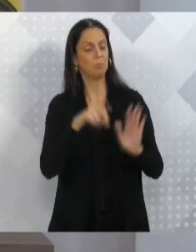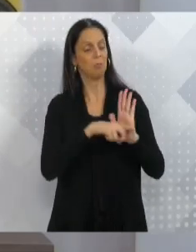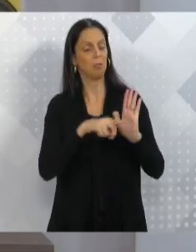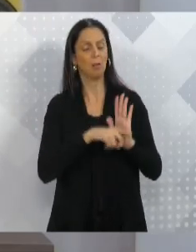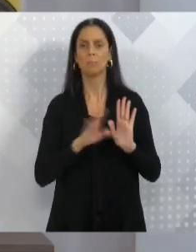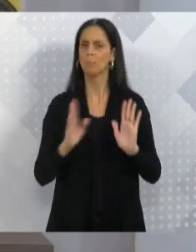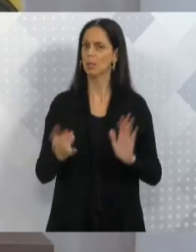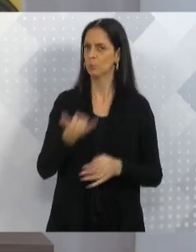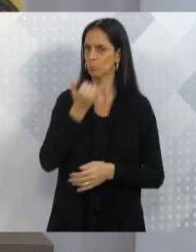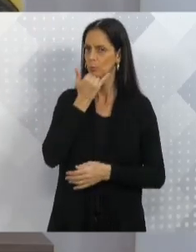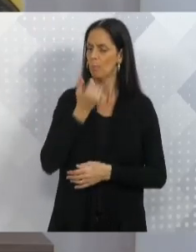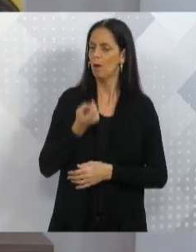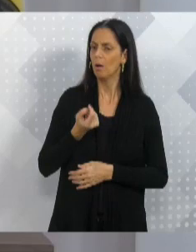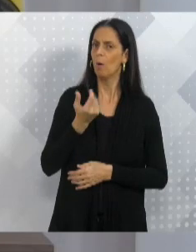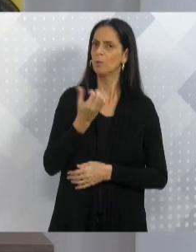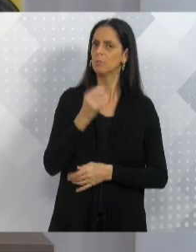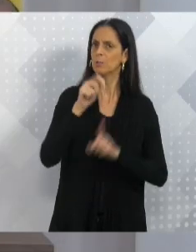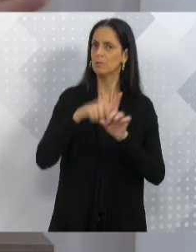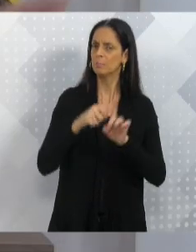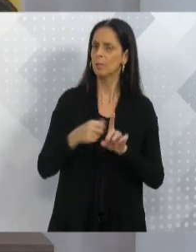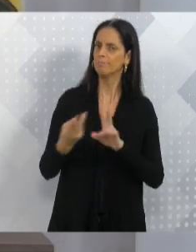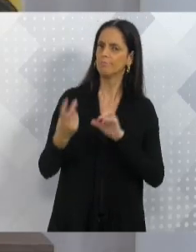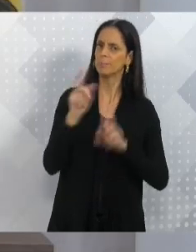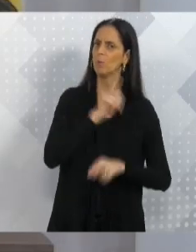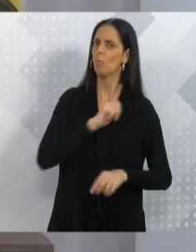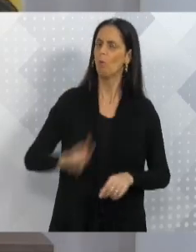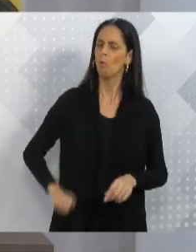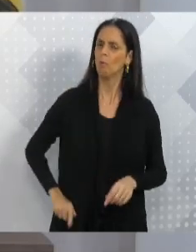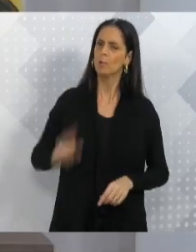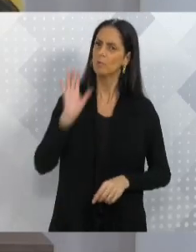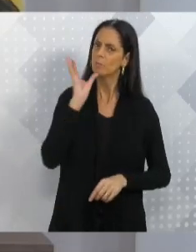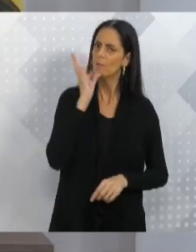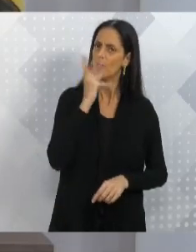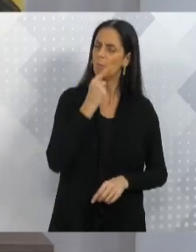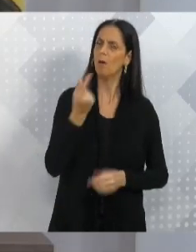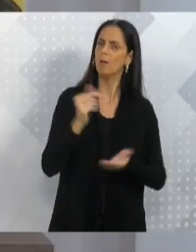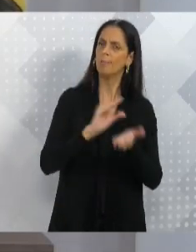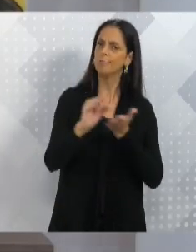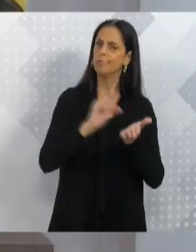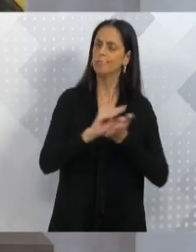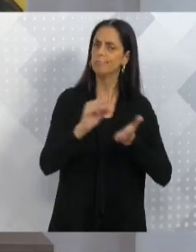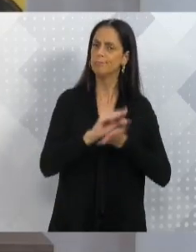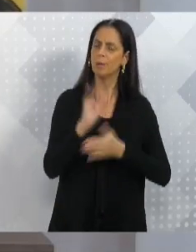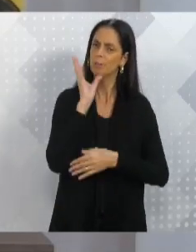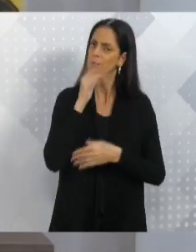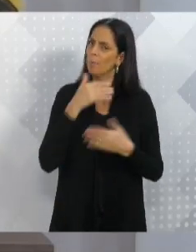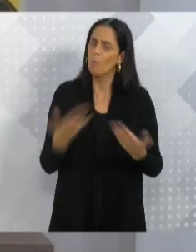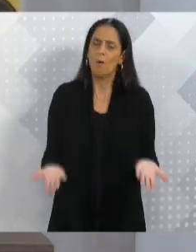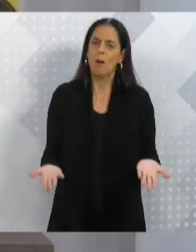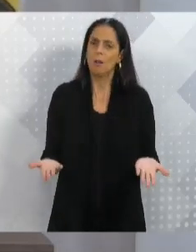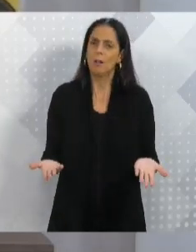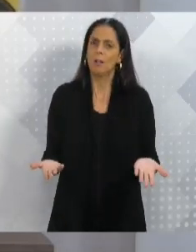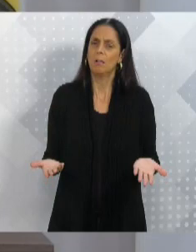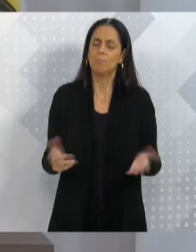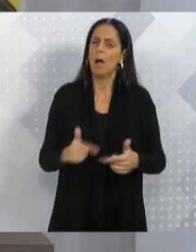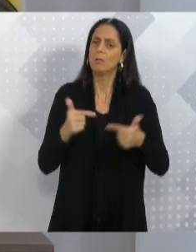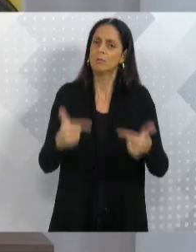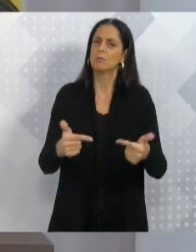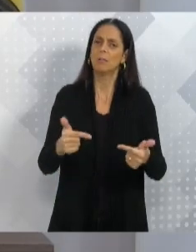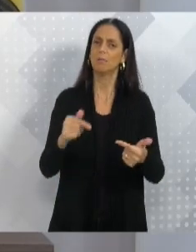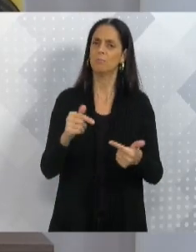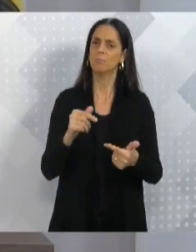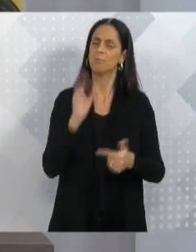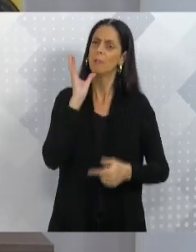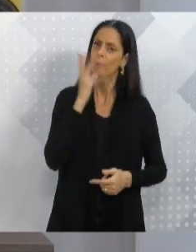aí quase meio ano, né? E a gente tem visto aí a demora na agilidade, a demora nos encaminhamentos, a demora nas ações, a demora